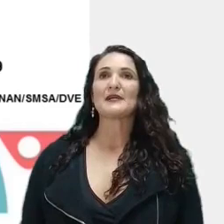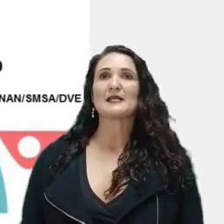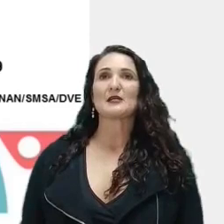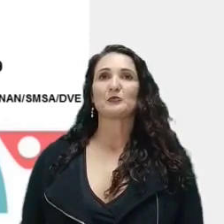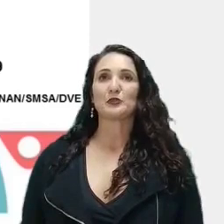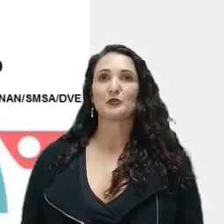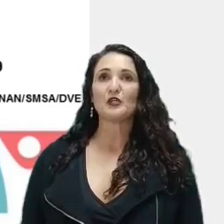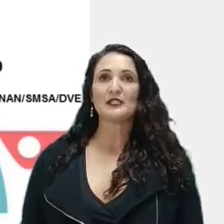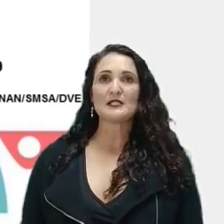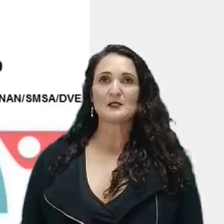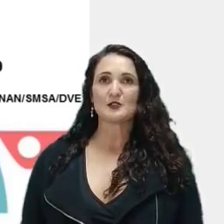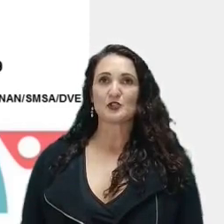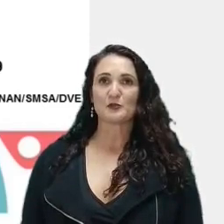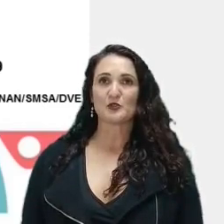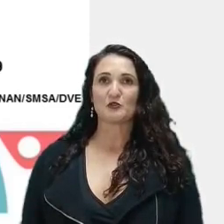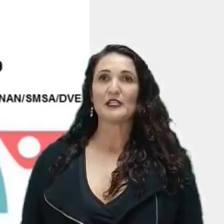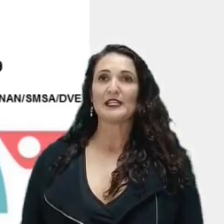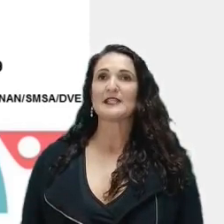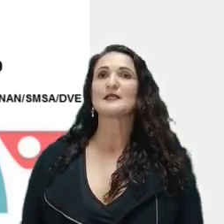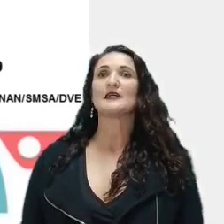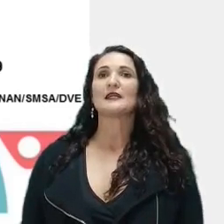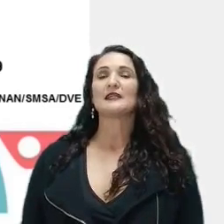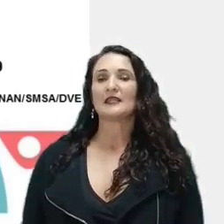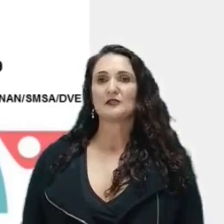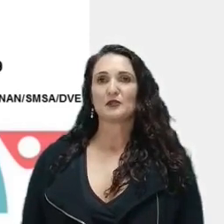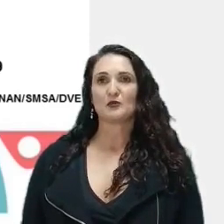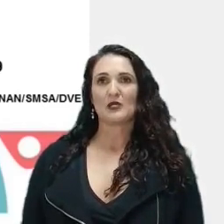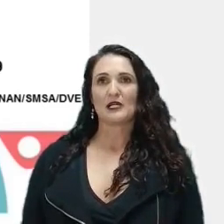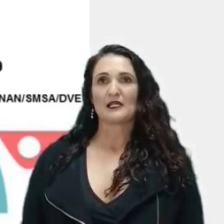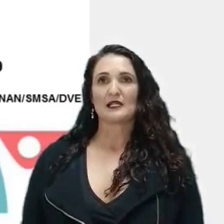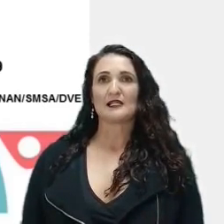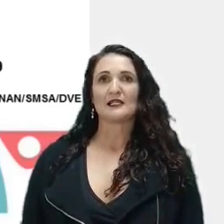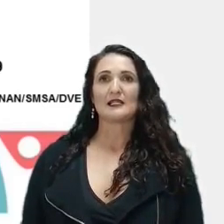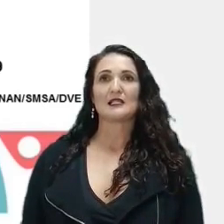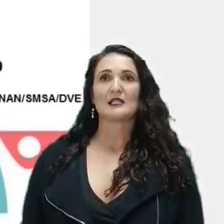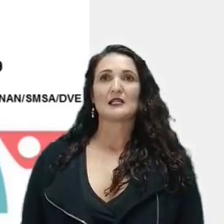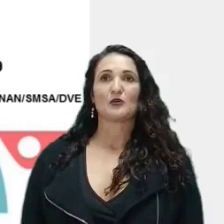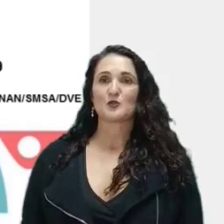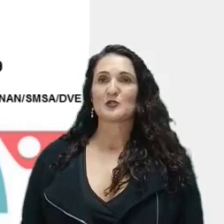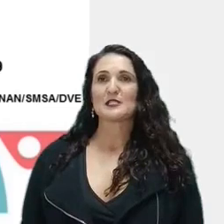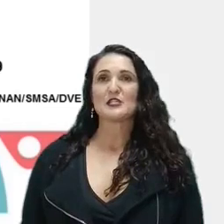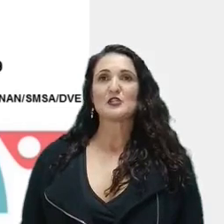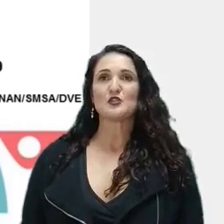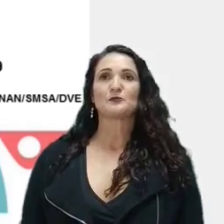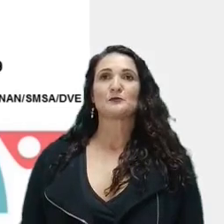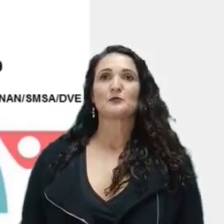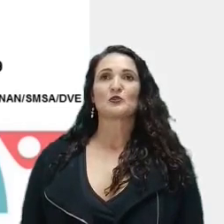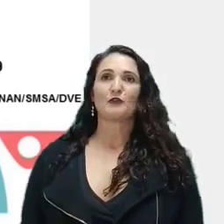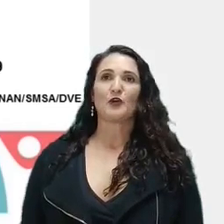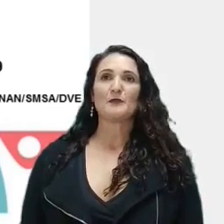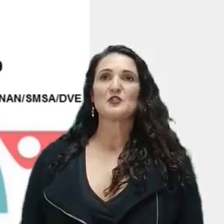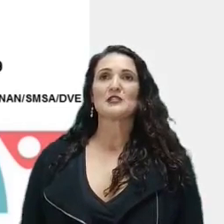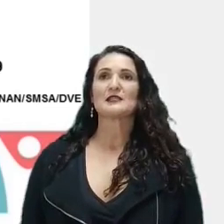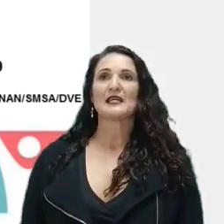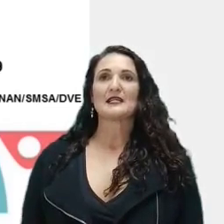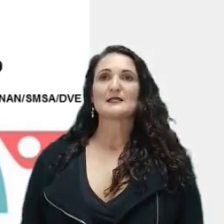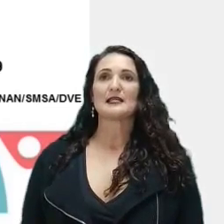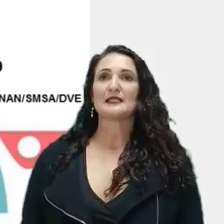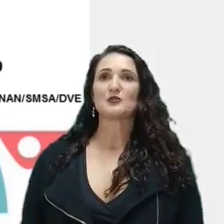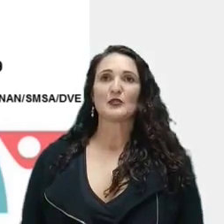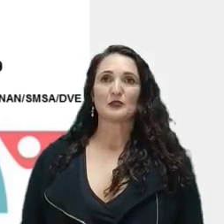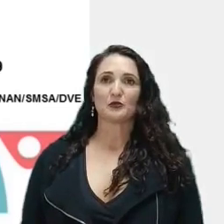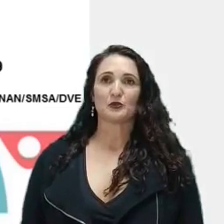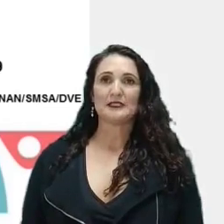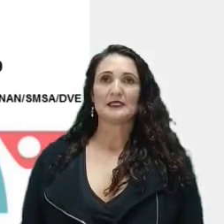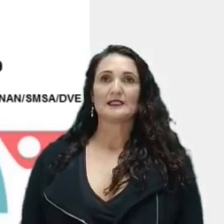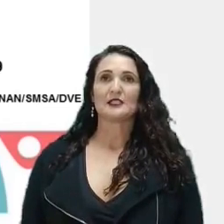suicídio já passaram por todos esses tipos de violência e tentam o suicídio de forma de estar